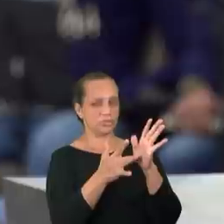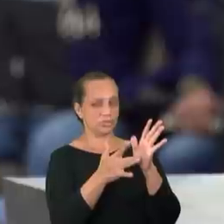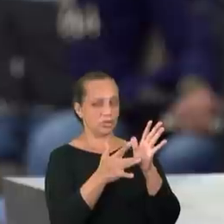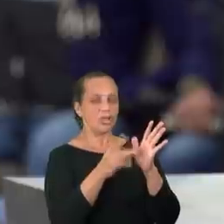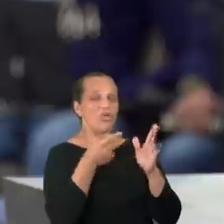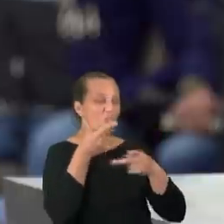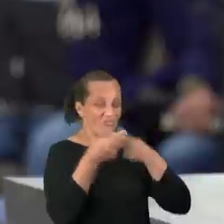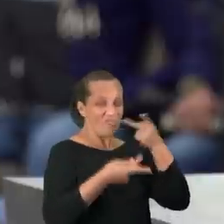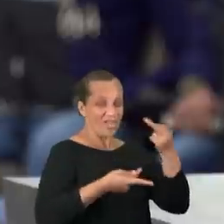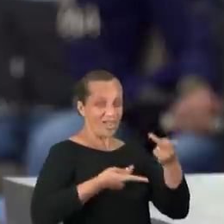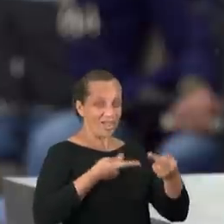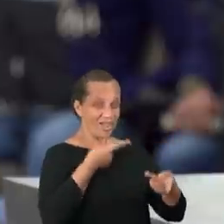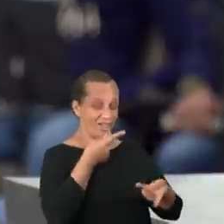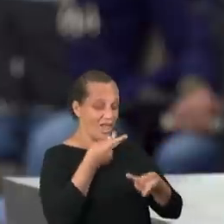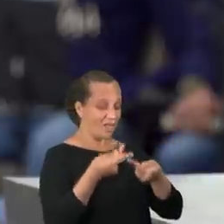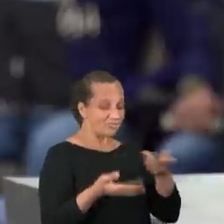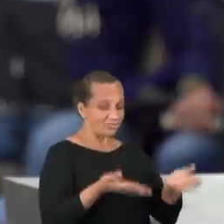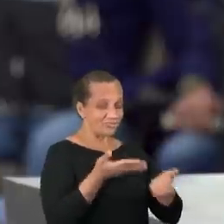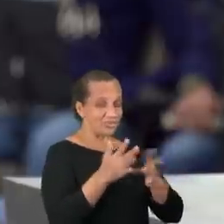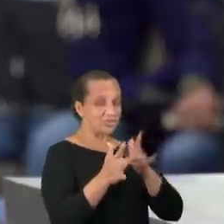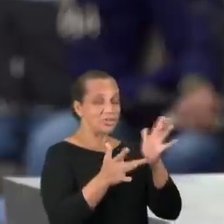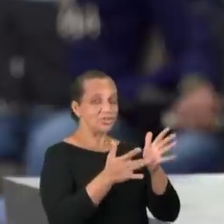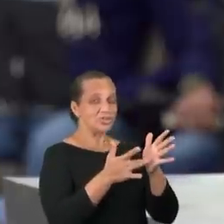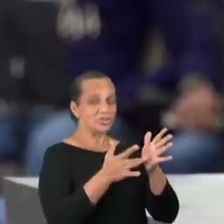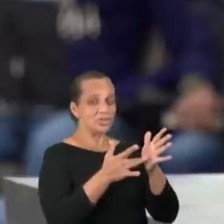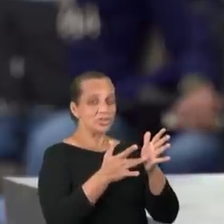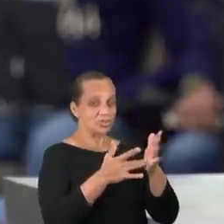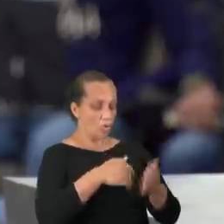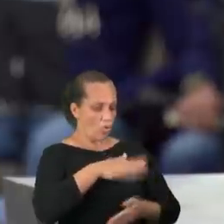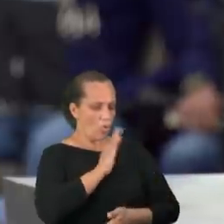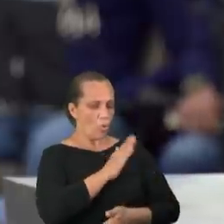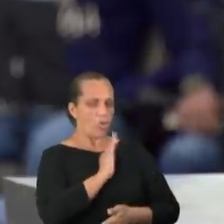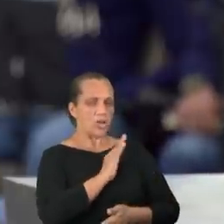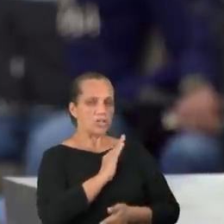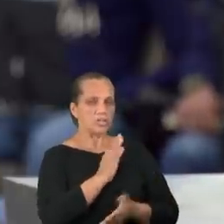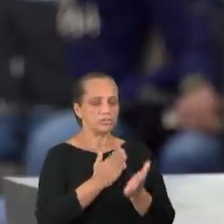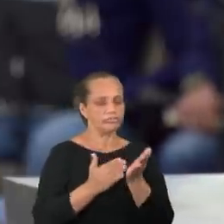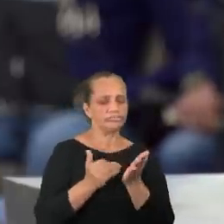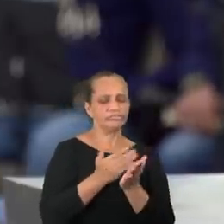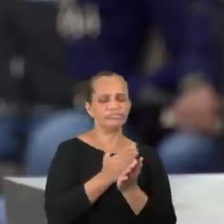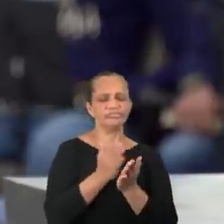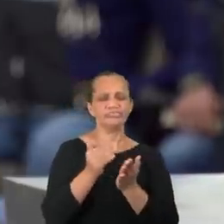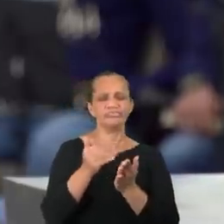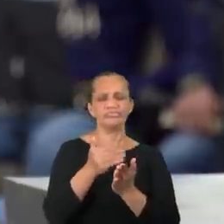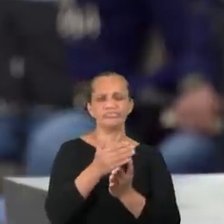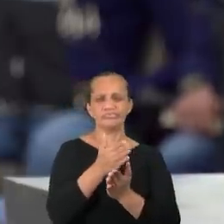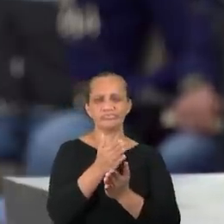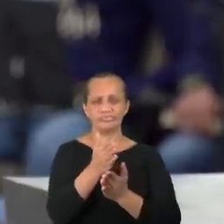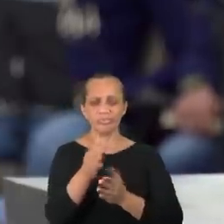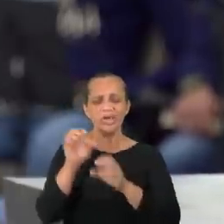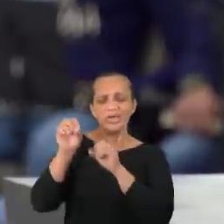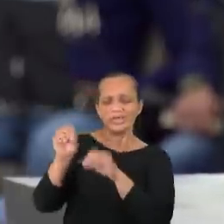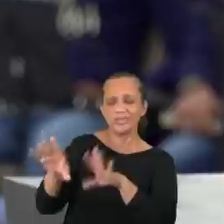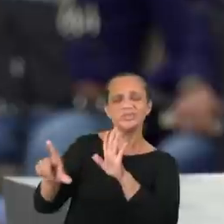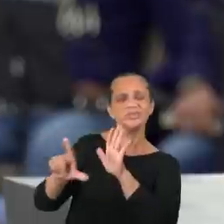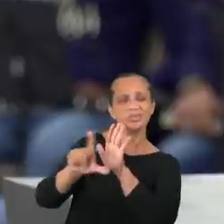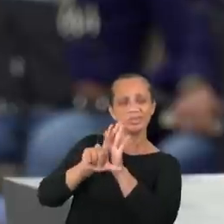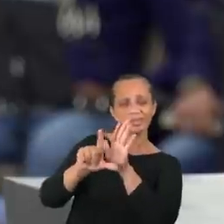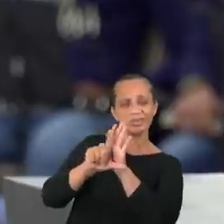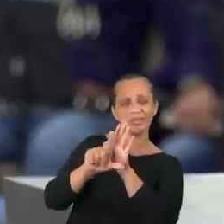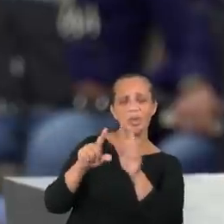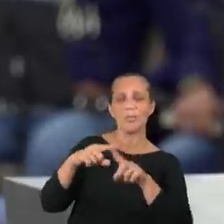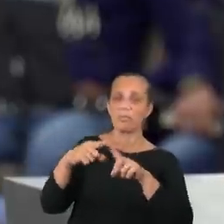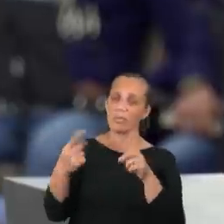elogiar Jesus quando o coração deles perdido, ensinando a lei, era o doutor da lei,